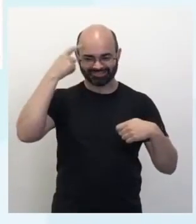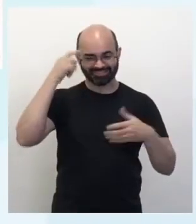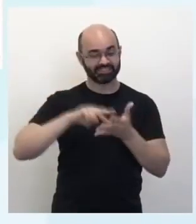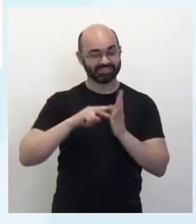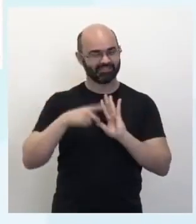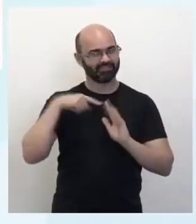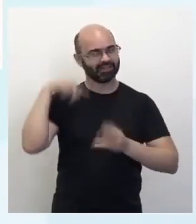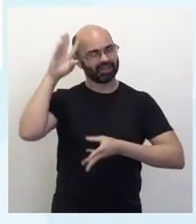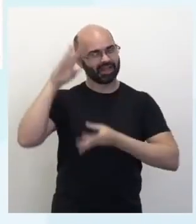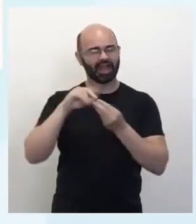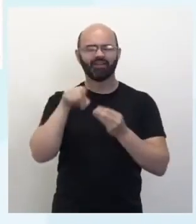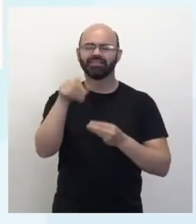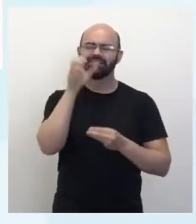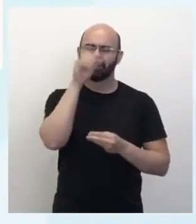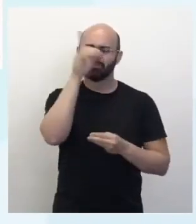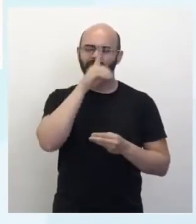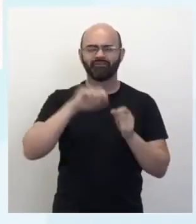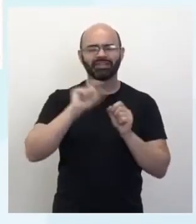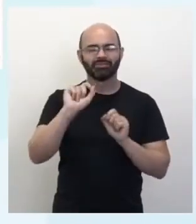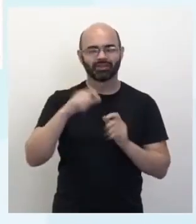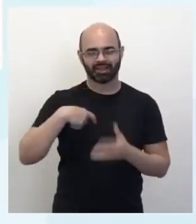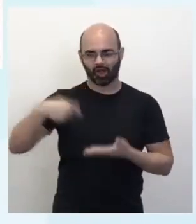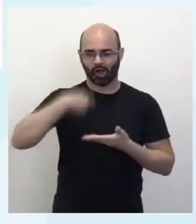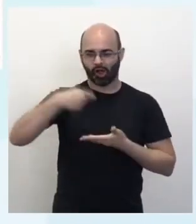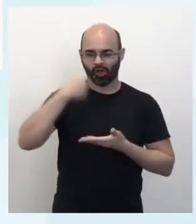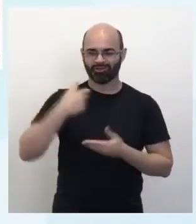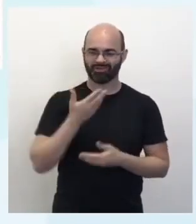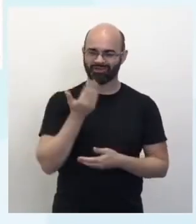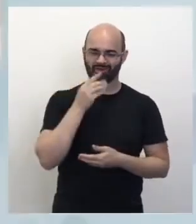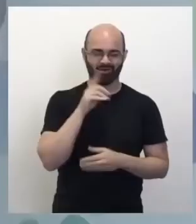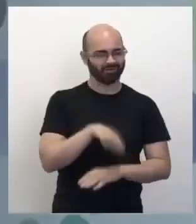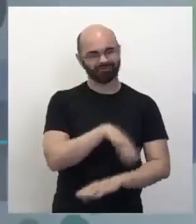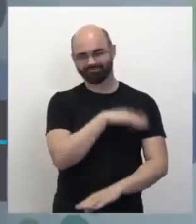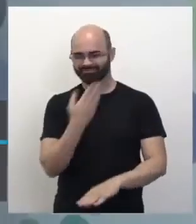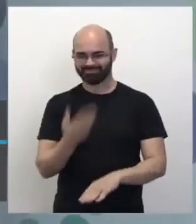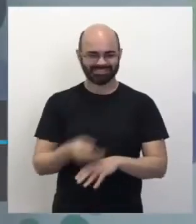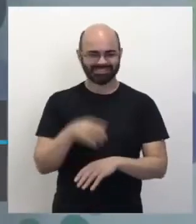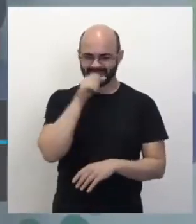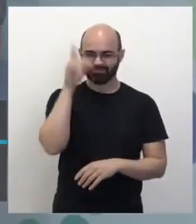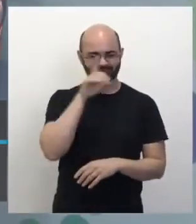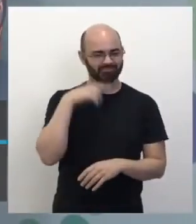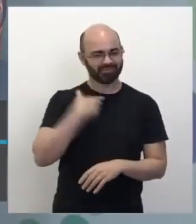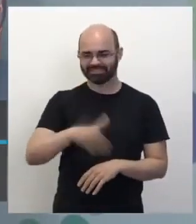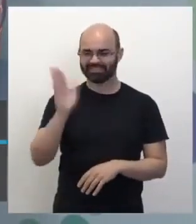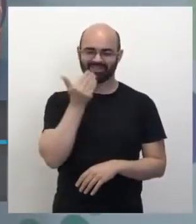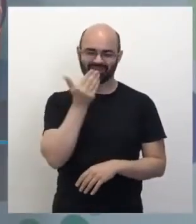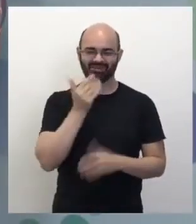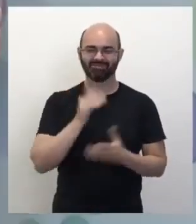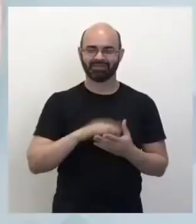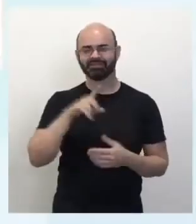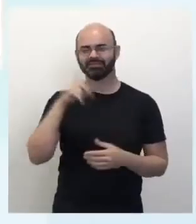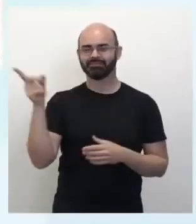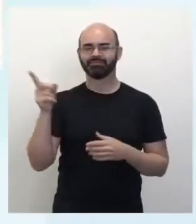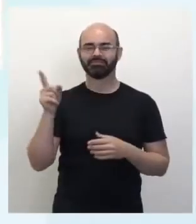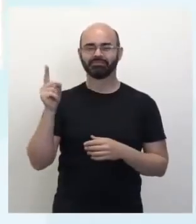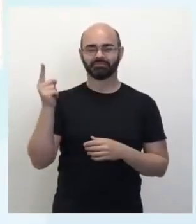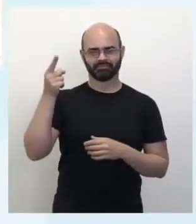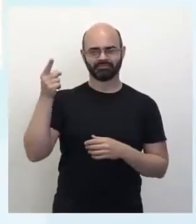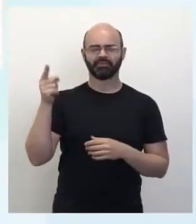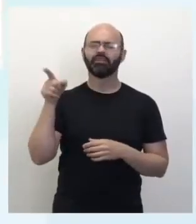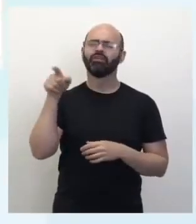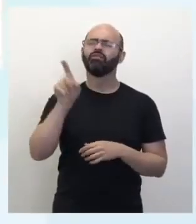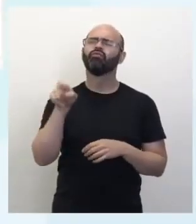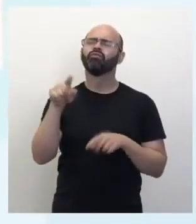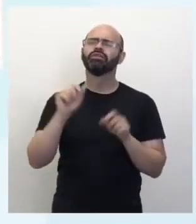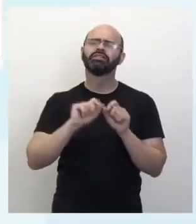all the weekend. Ela vai comer o fim de semana inteiro. Geralmente my weekend is the same, né? E aí tem, ó, people, what are your plans for the week? O que são